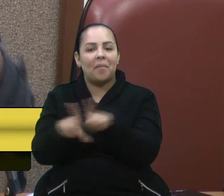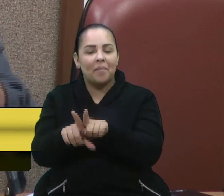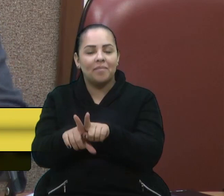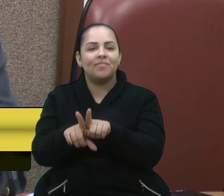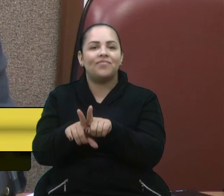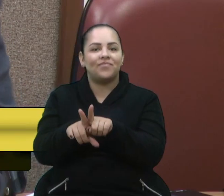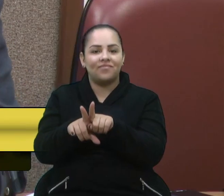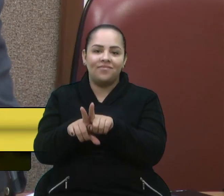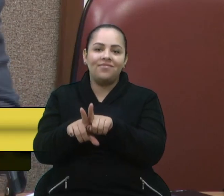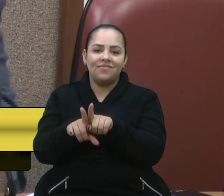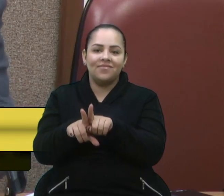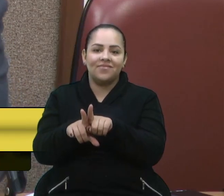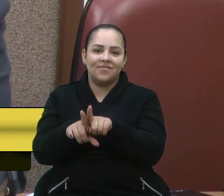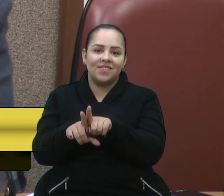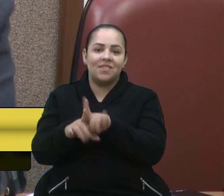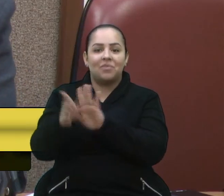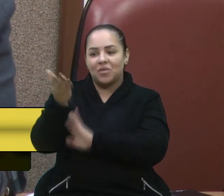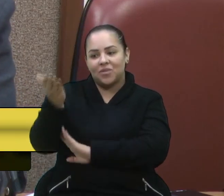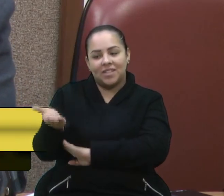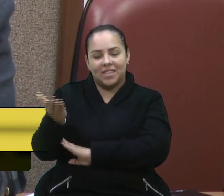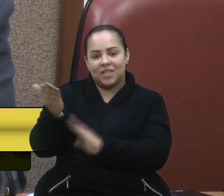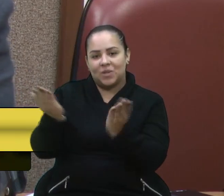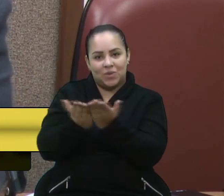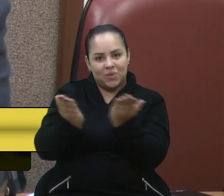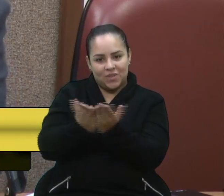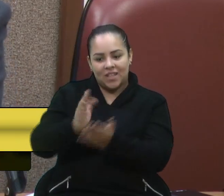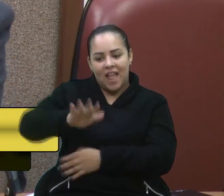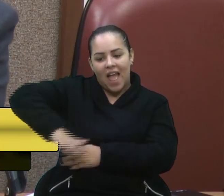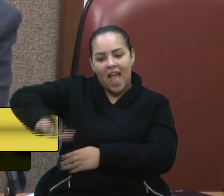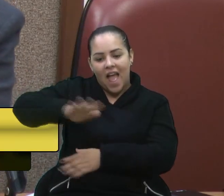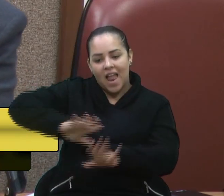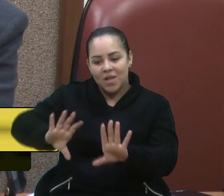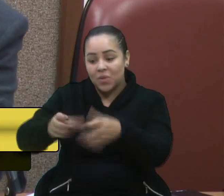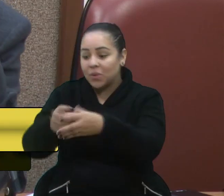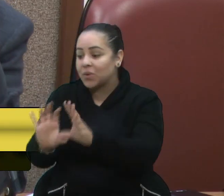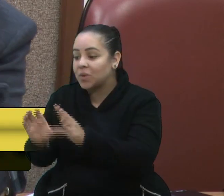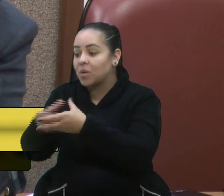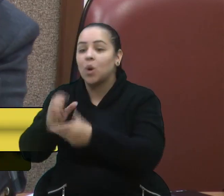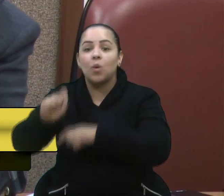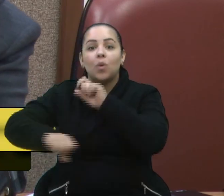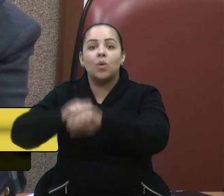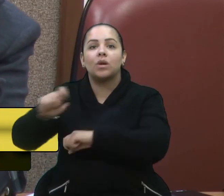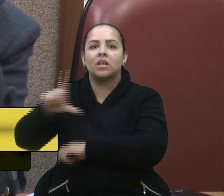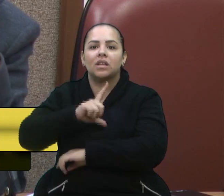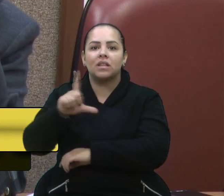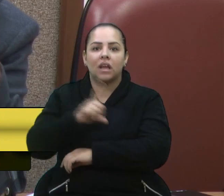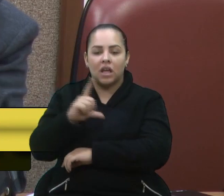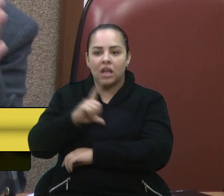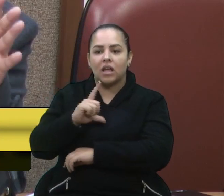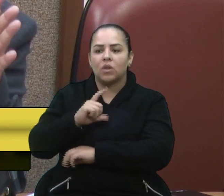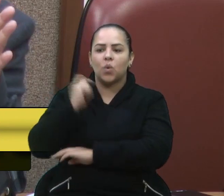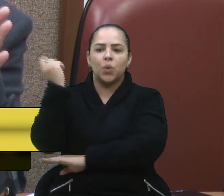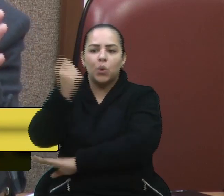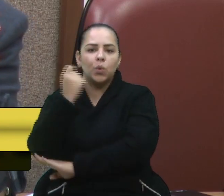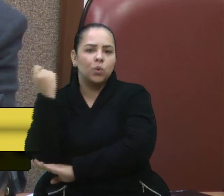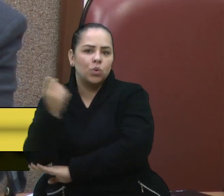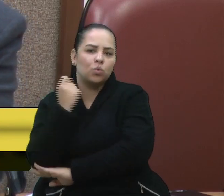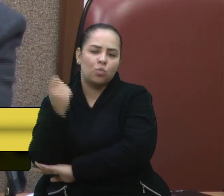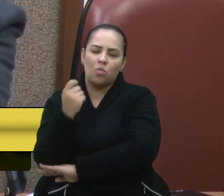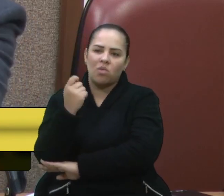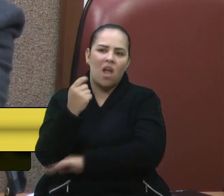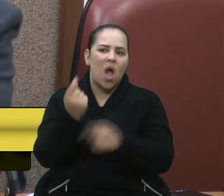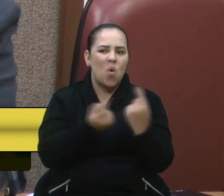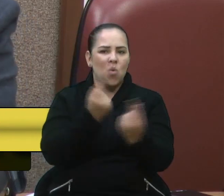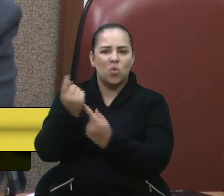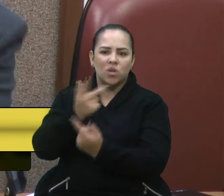e o senhor, que é um estudioso na área do turismo, ver o que os outros municípios do Rio Grande do Sul, inclusive alguns parecidos com o nosso, acho que o